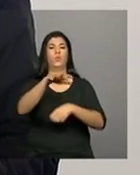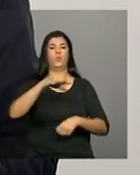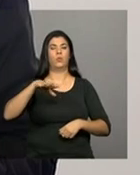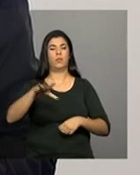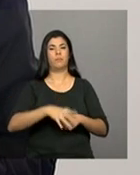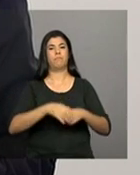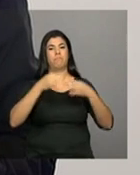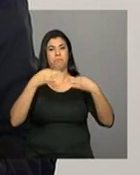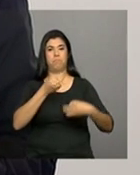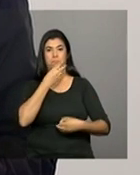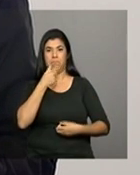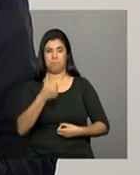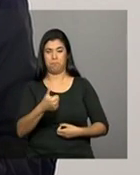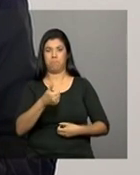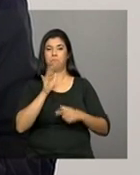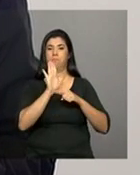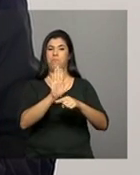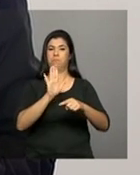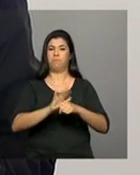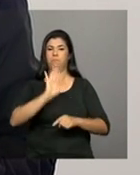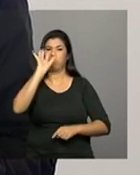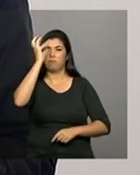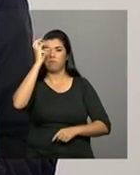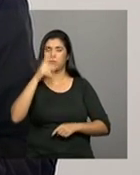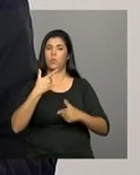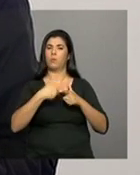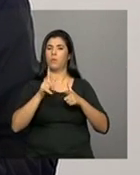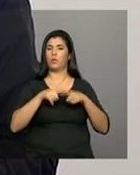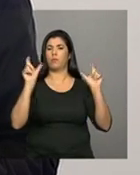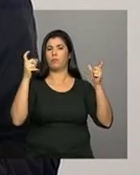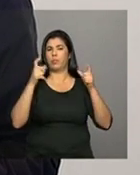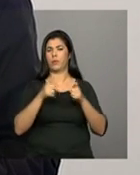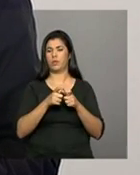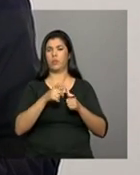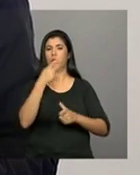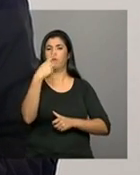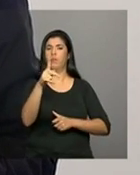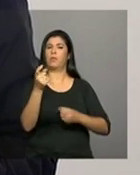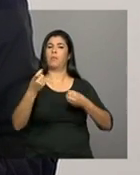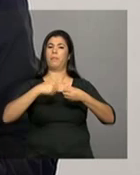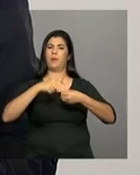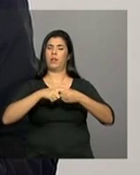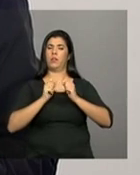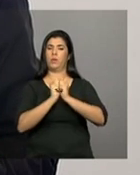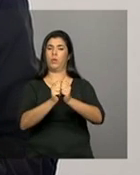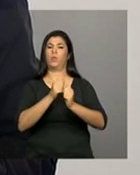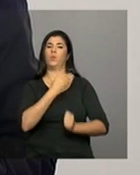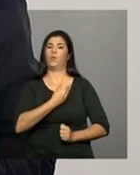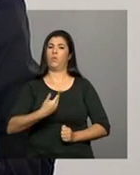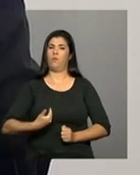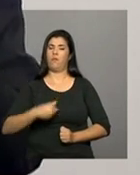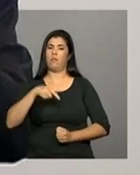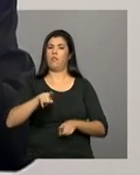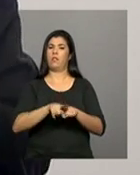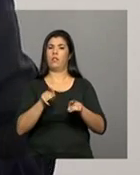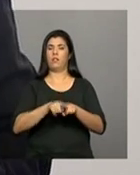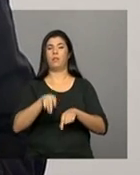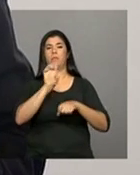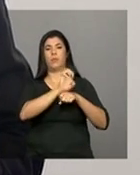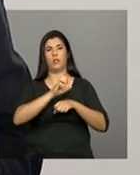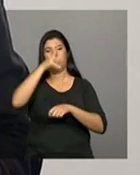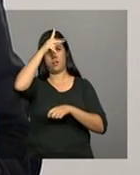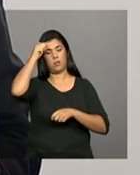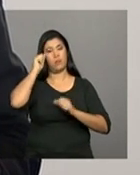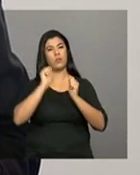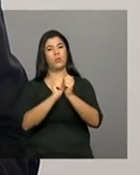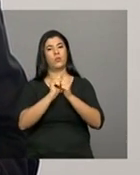propício para resolver muitos desses problemas existentes numa parceria do seu governo com o nosso governo a favor